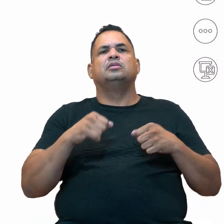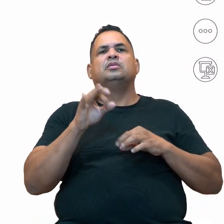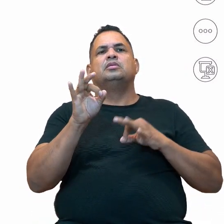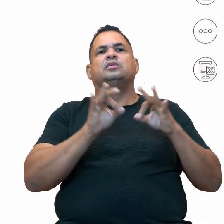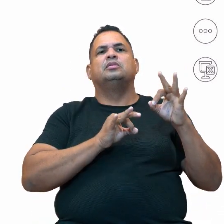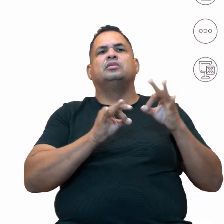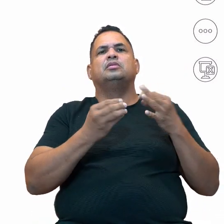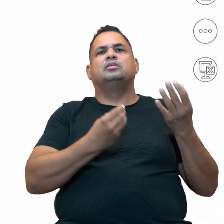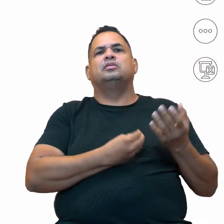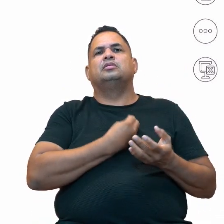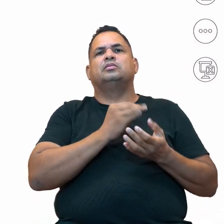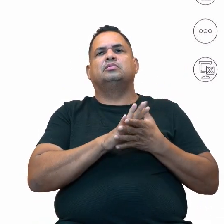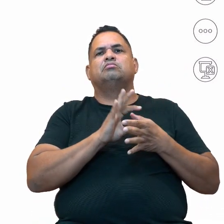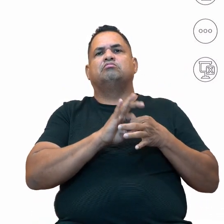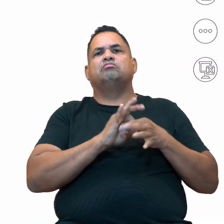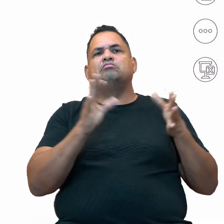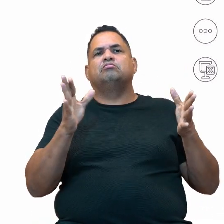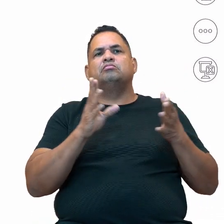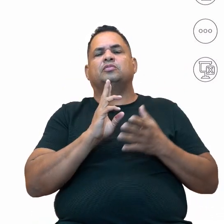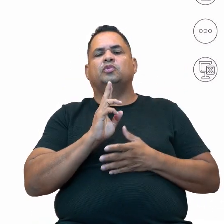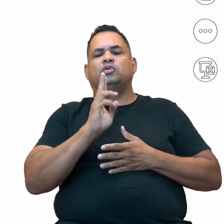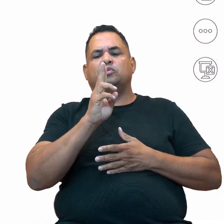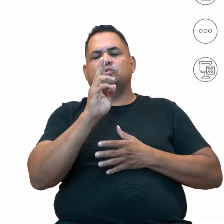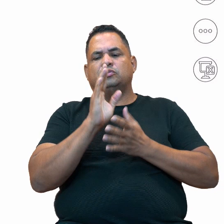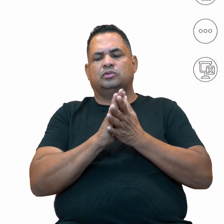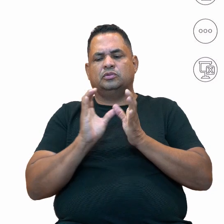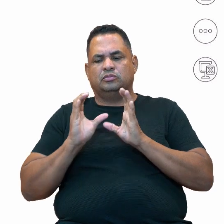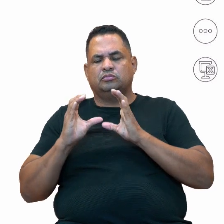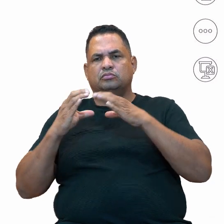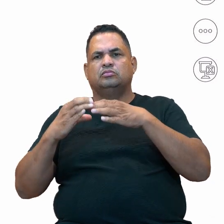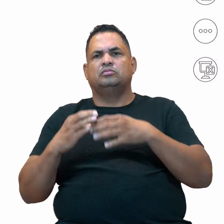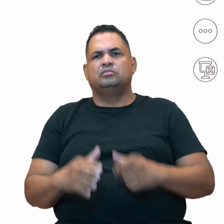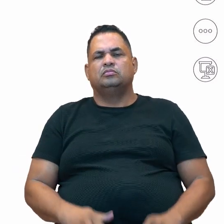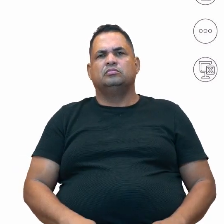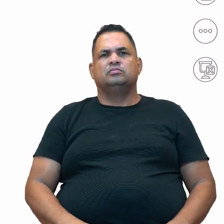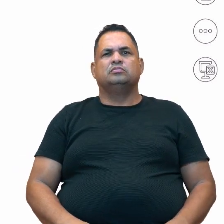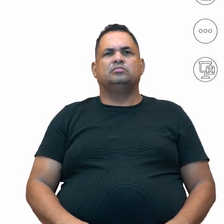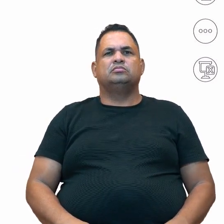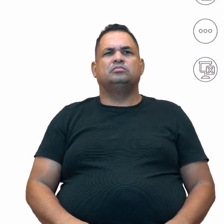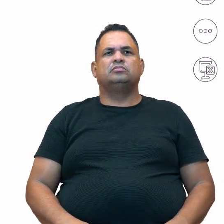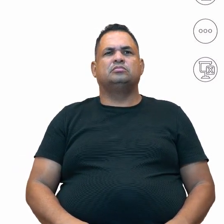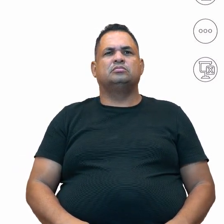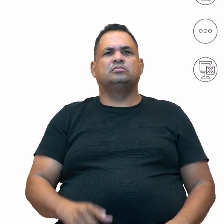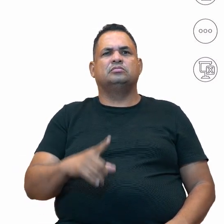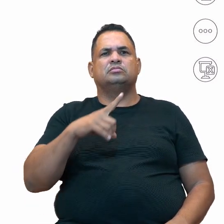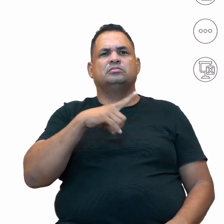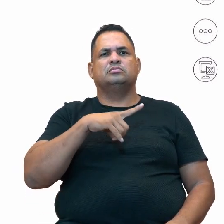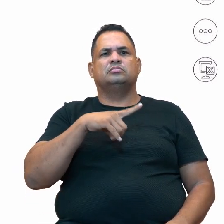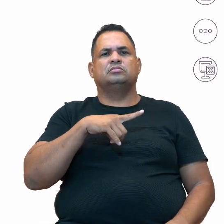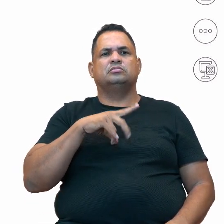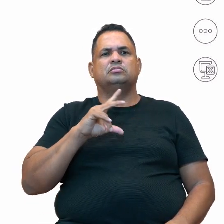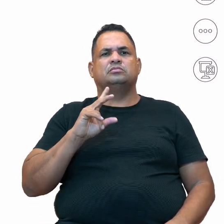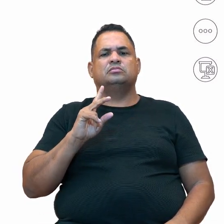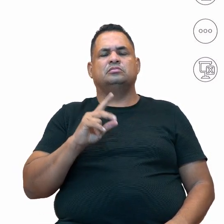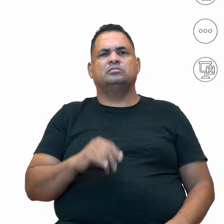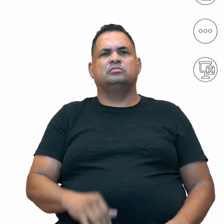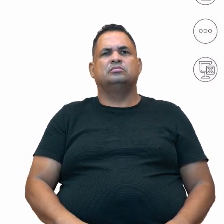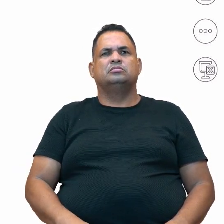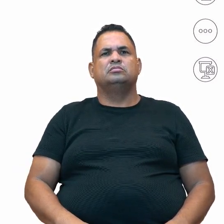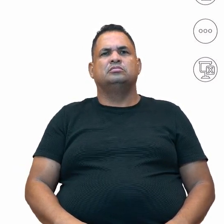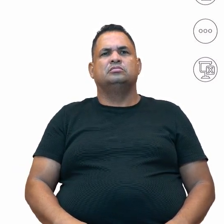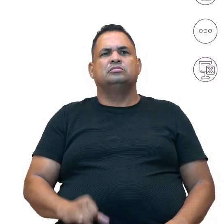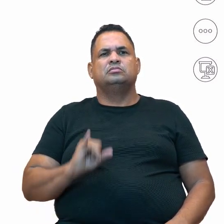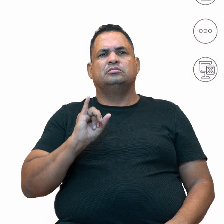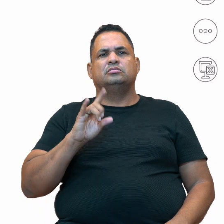organismos independentes ou permanecer agrupados. Aqui a gente tem uma hidra. A hidra é